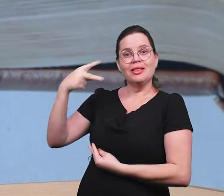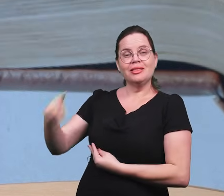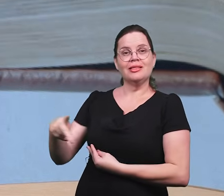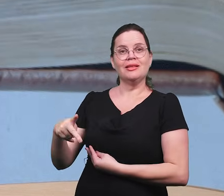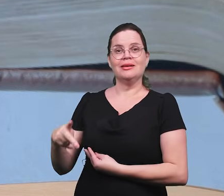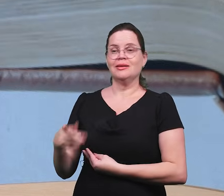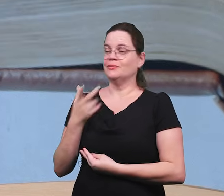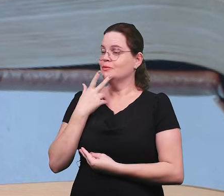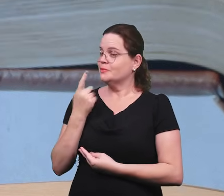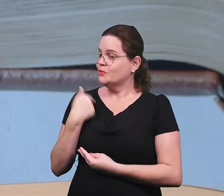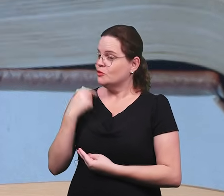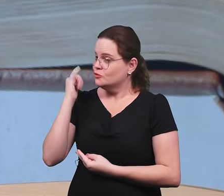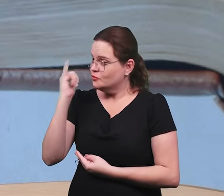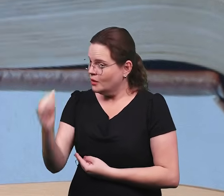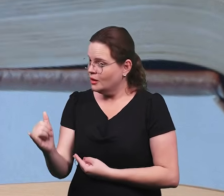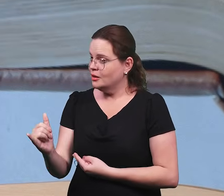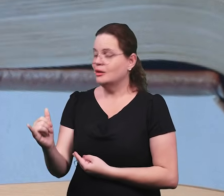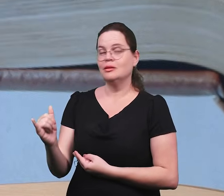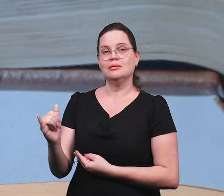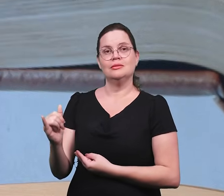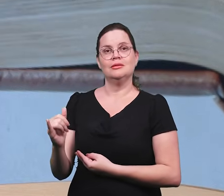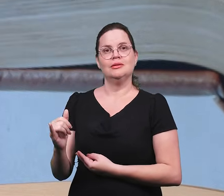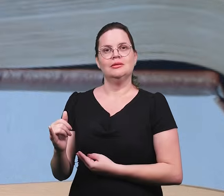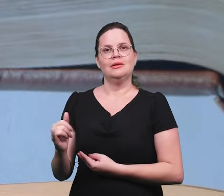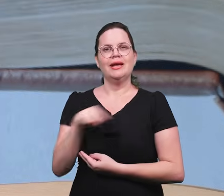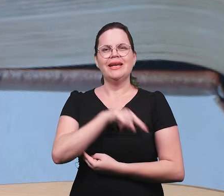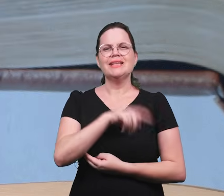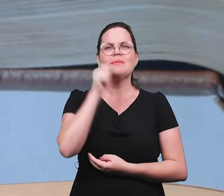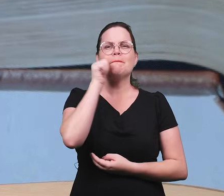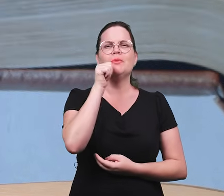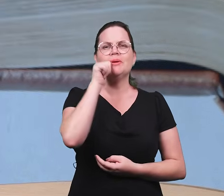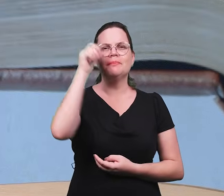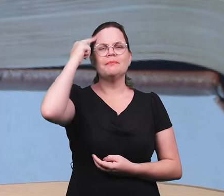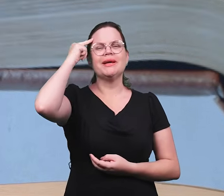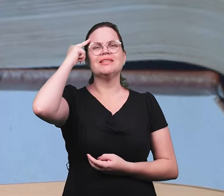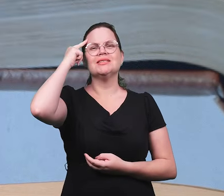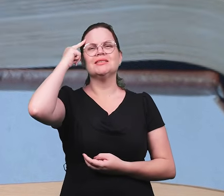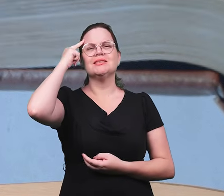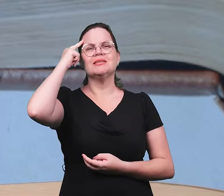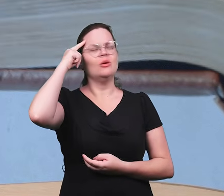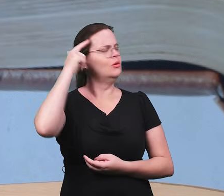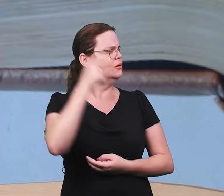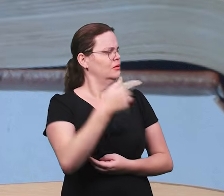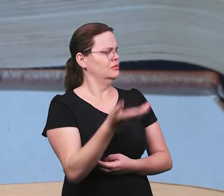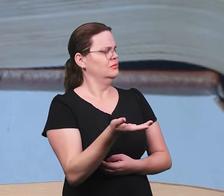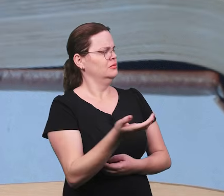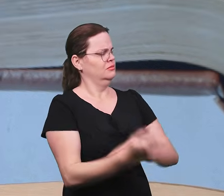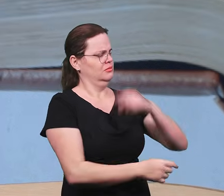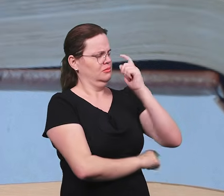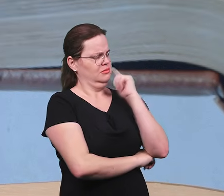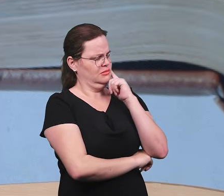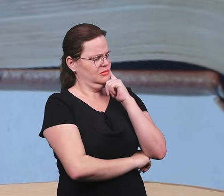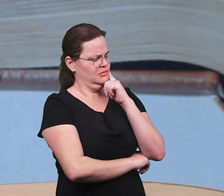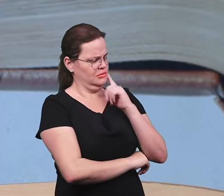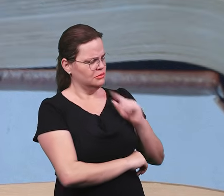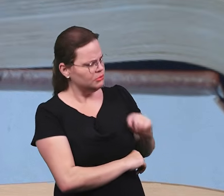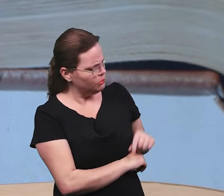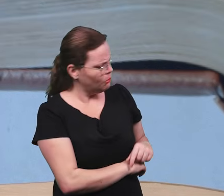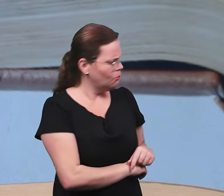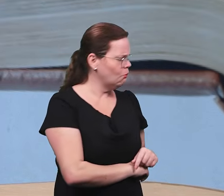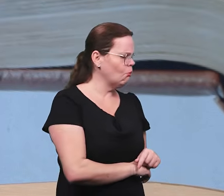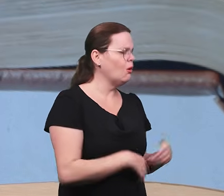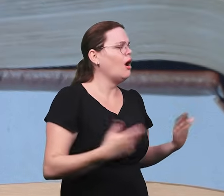água viva. Qual foi o pensamento daquela mulher? Poxa, onde que está essa água